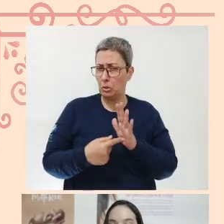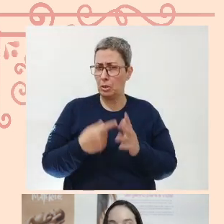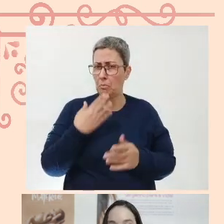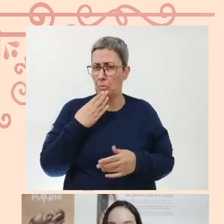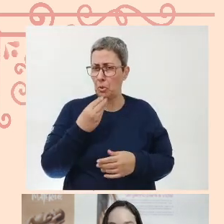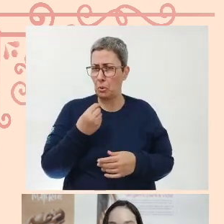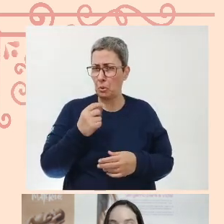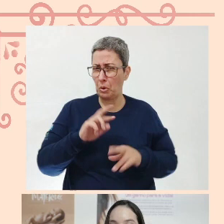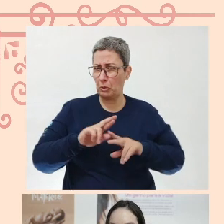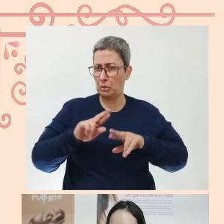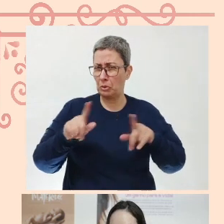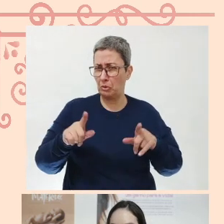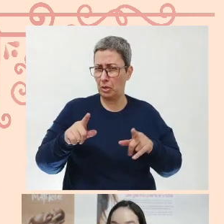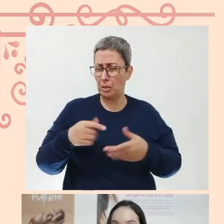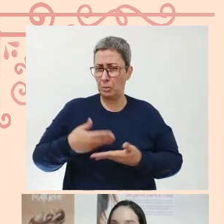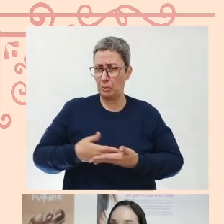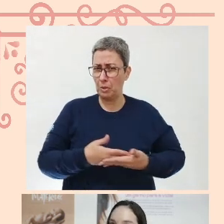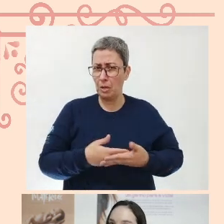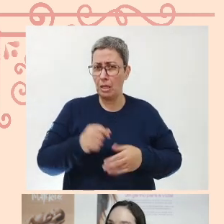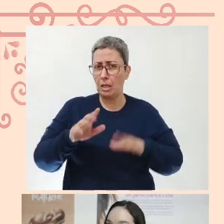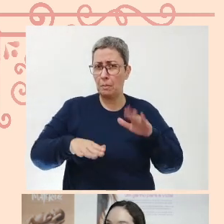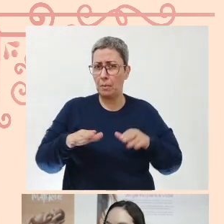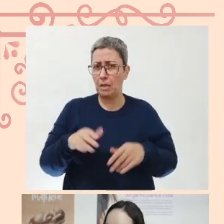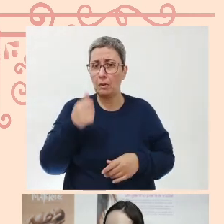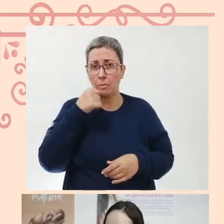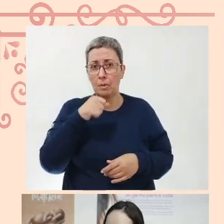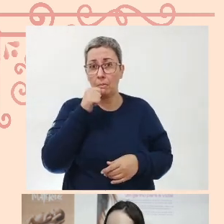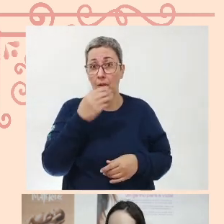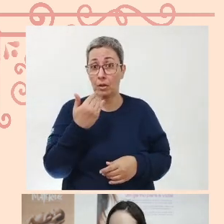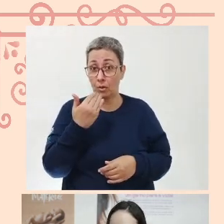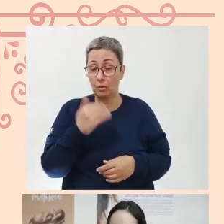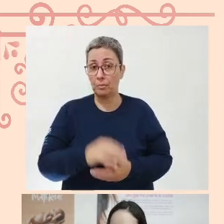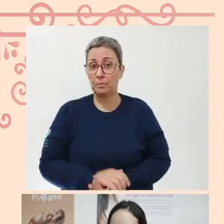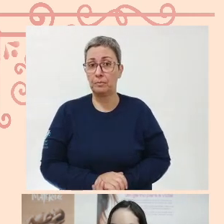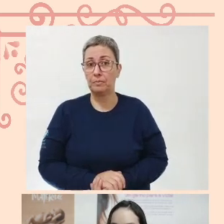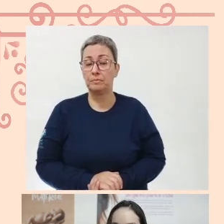diferentes sabores para o lactente dependendo do que a mãe come.